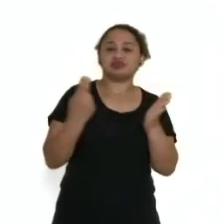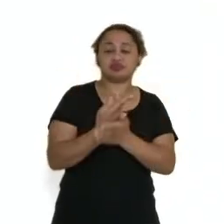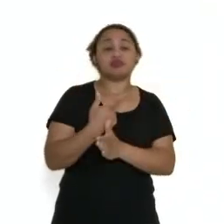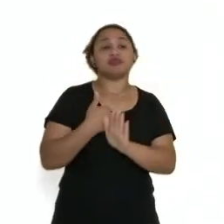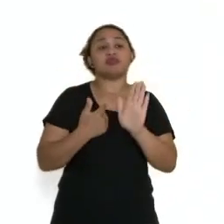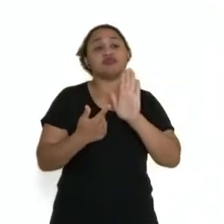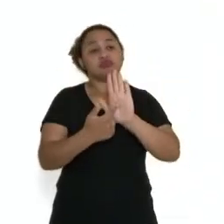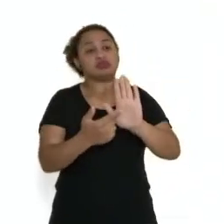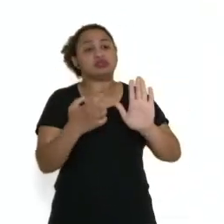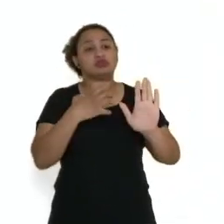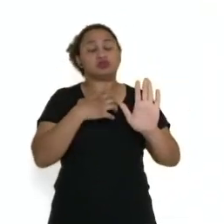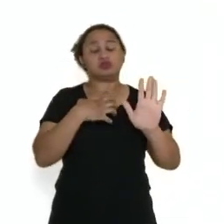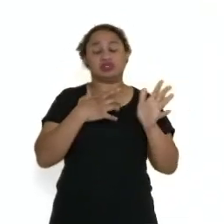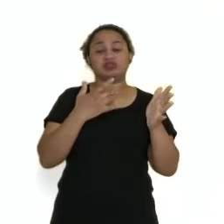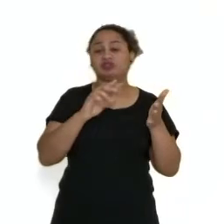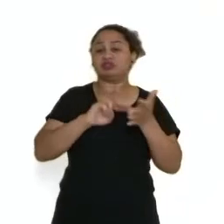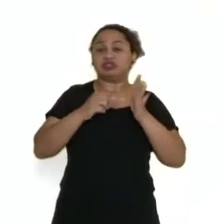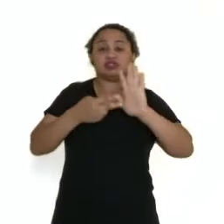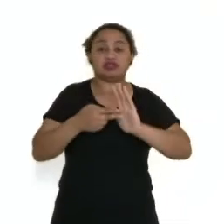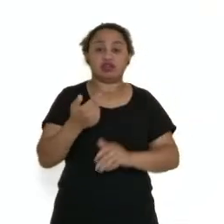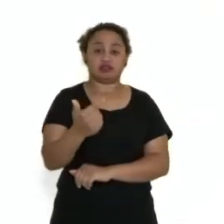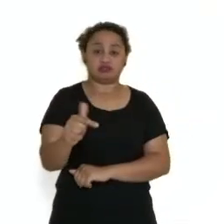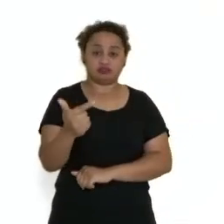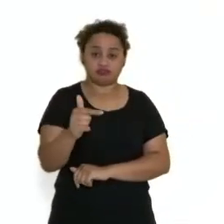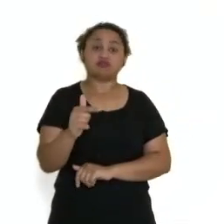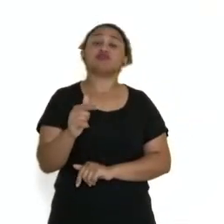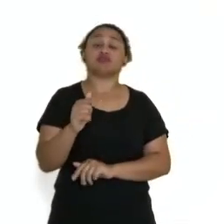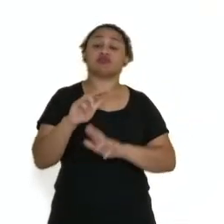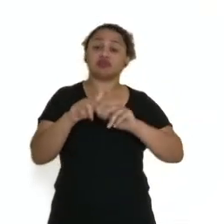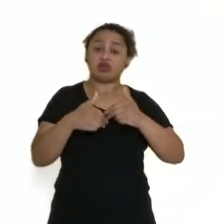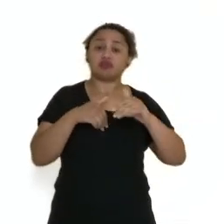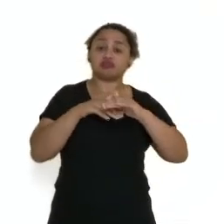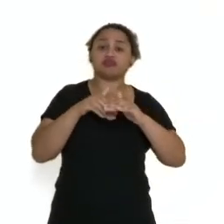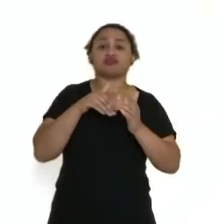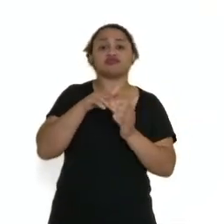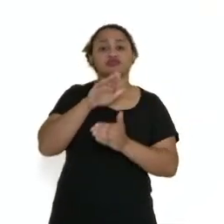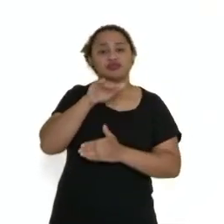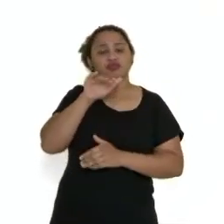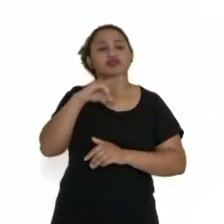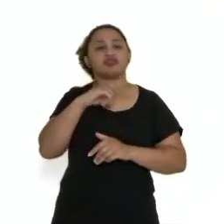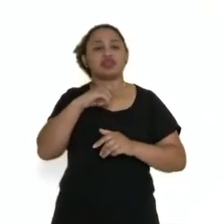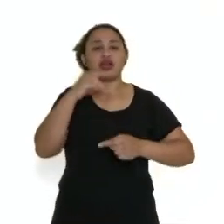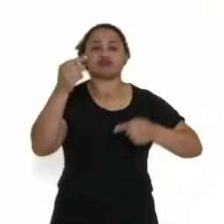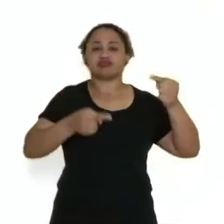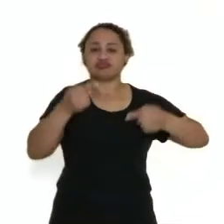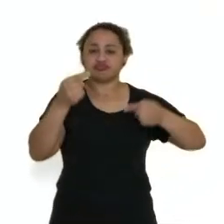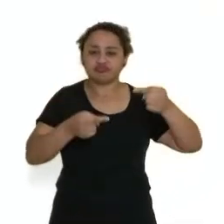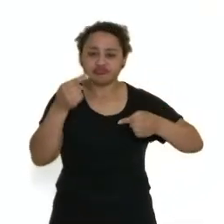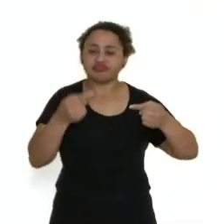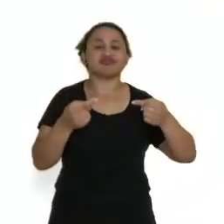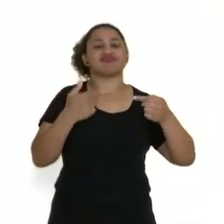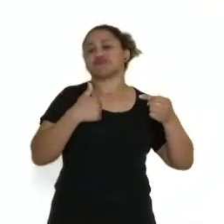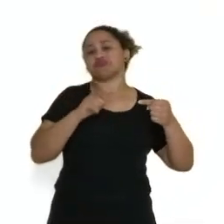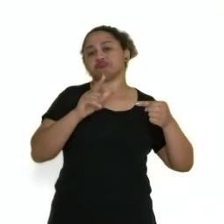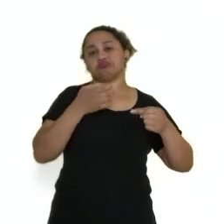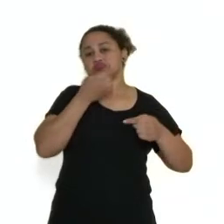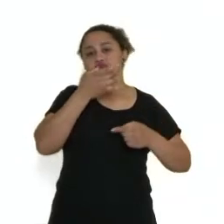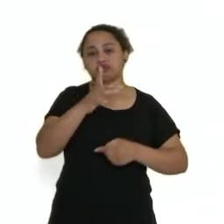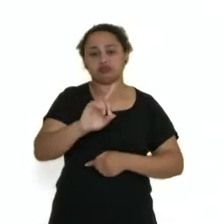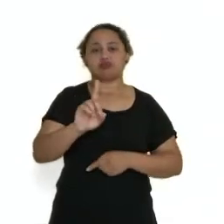anedotas vulgares e sem sentido. Através da língua, estabelecem-se as discussões infrutíferas,